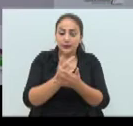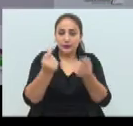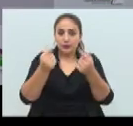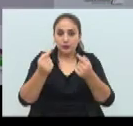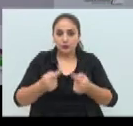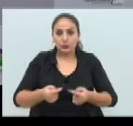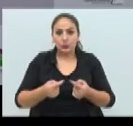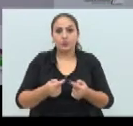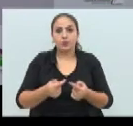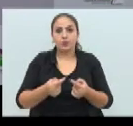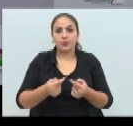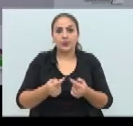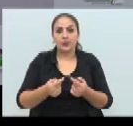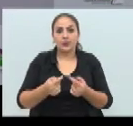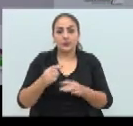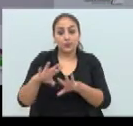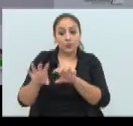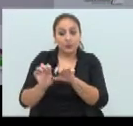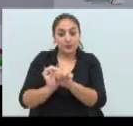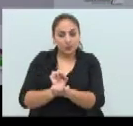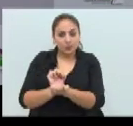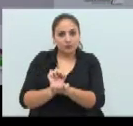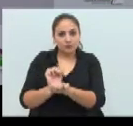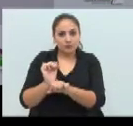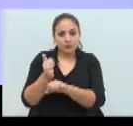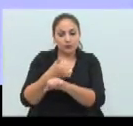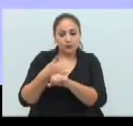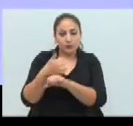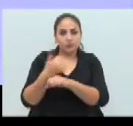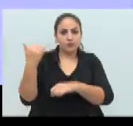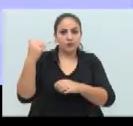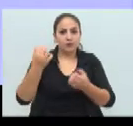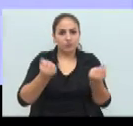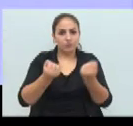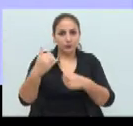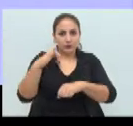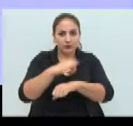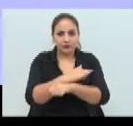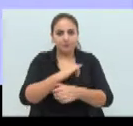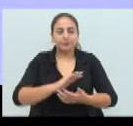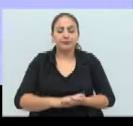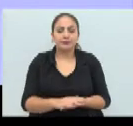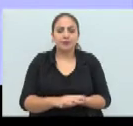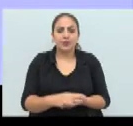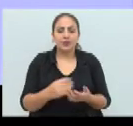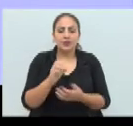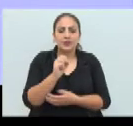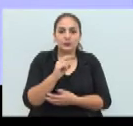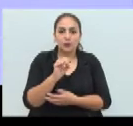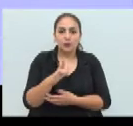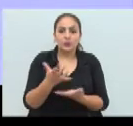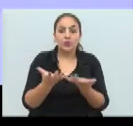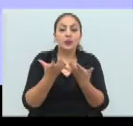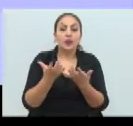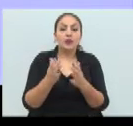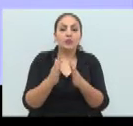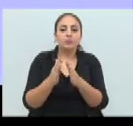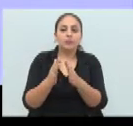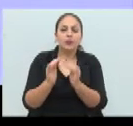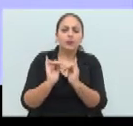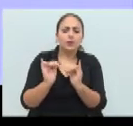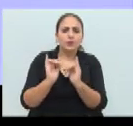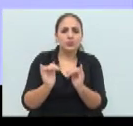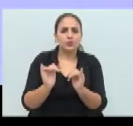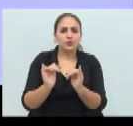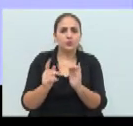formação de pilotos dentro da legislação em vigor. Saul Spinelli quer informações sobre áreas doadas pelo